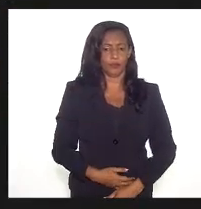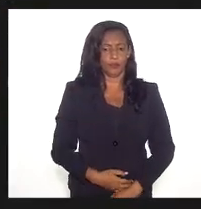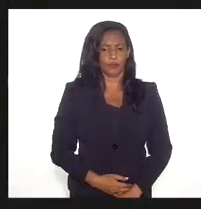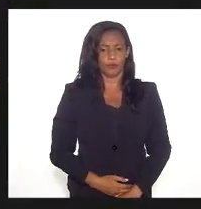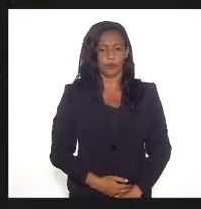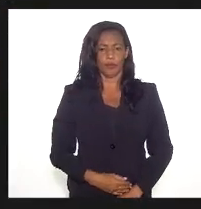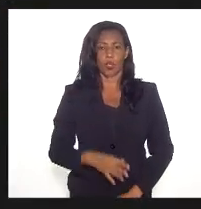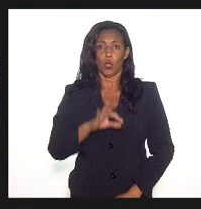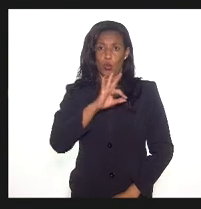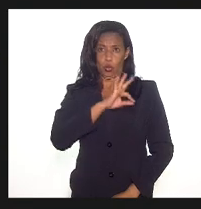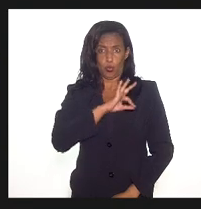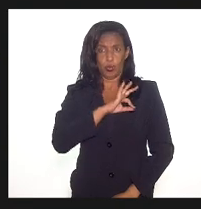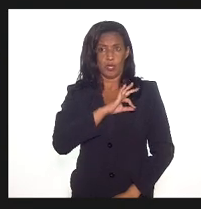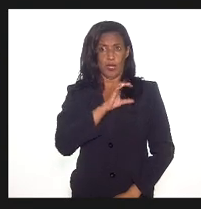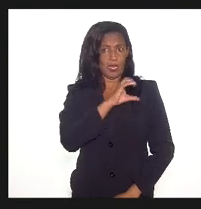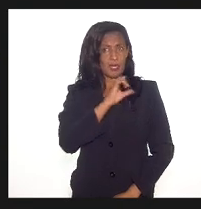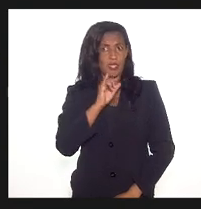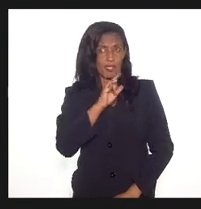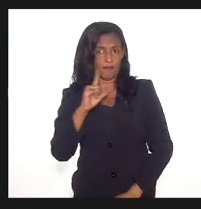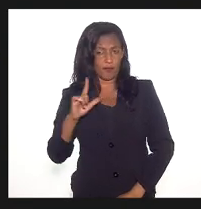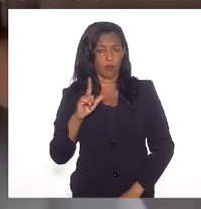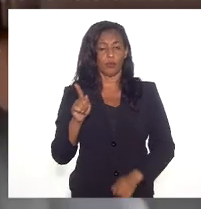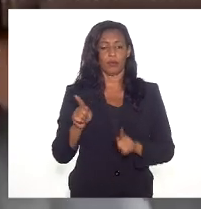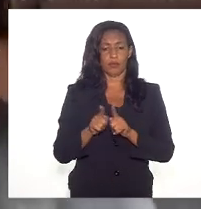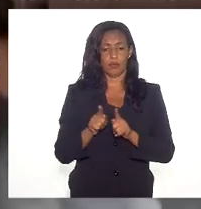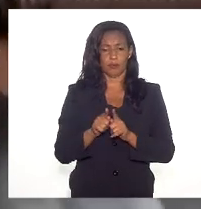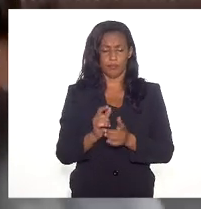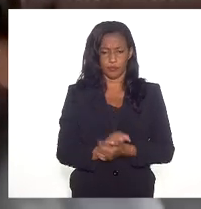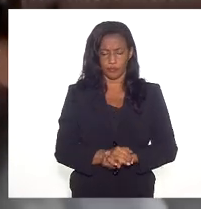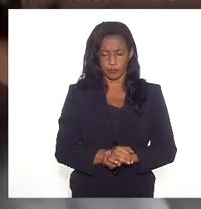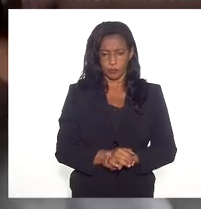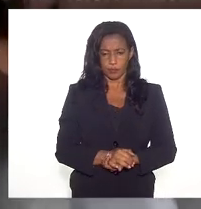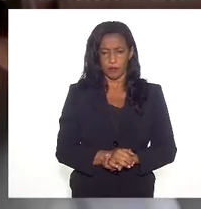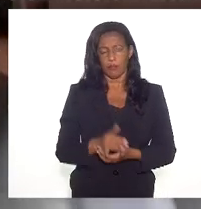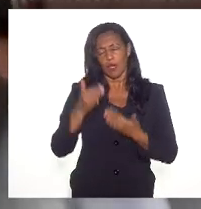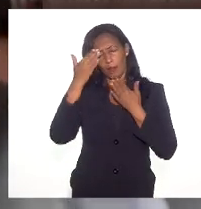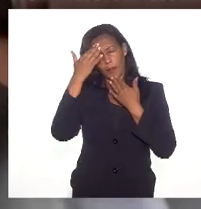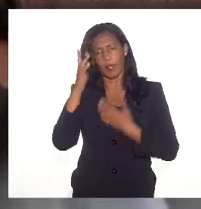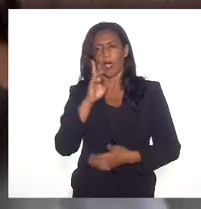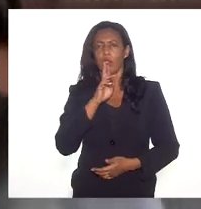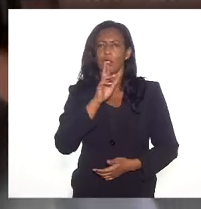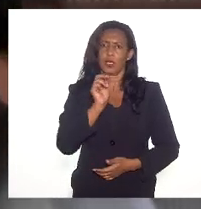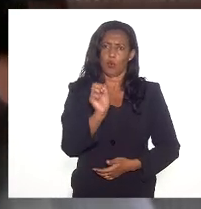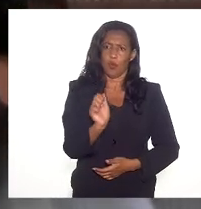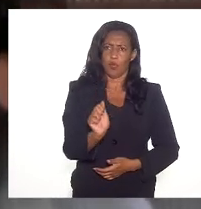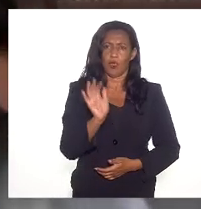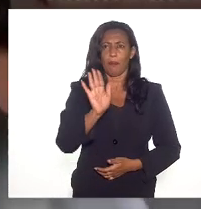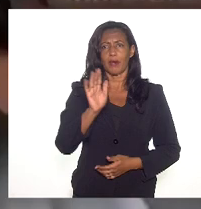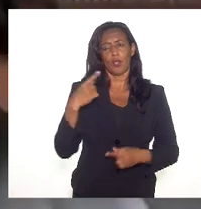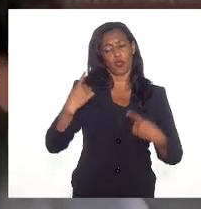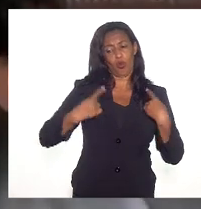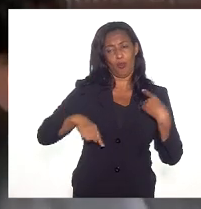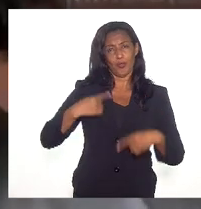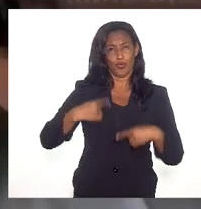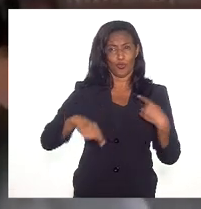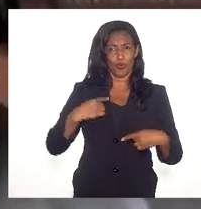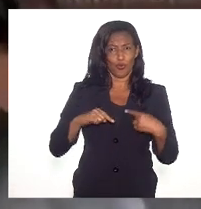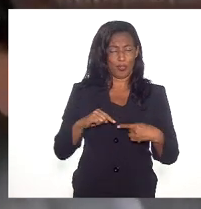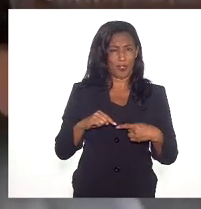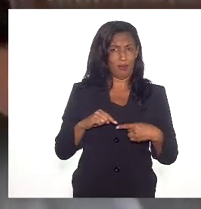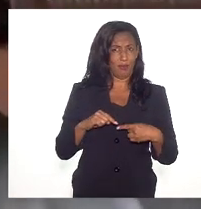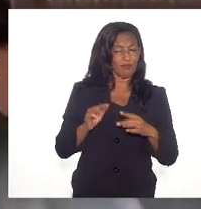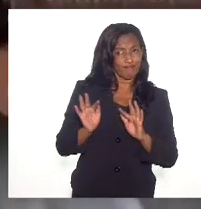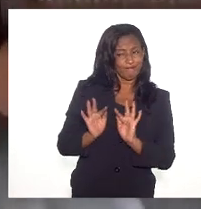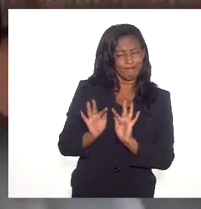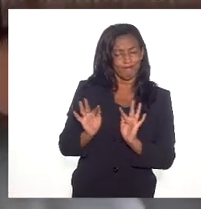Mas policiais civis também. Obrigada, deputado Rodrigo Amorim. Mas eu acho que é uma discussão ainda muito delicada. Eu